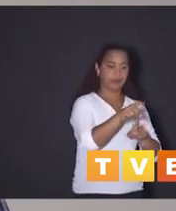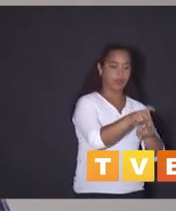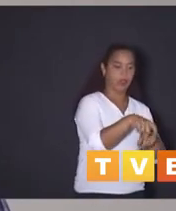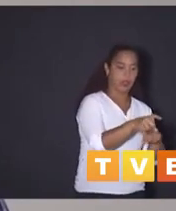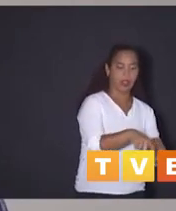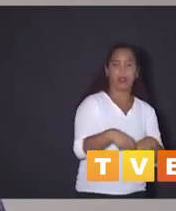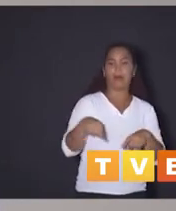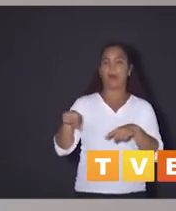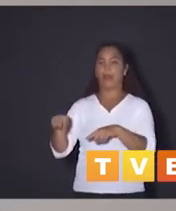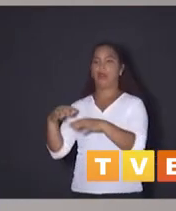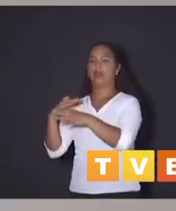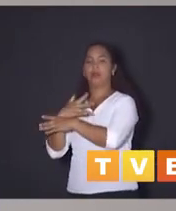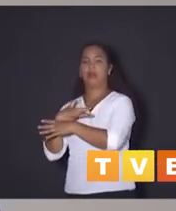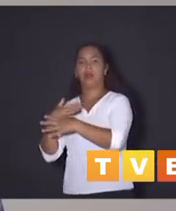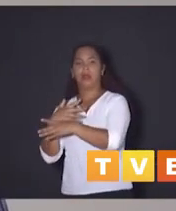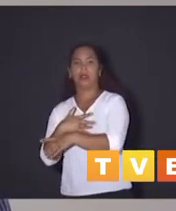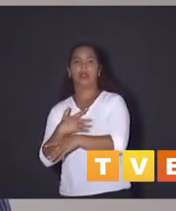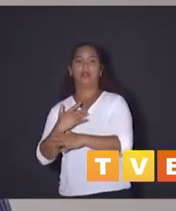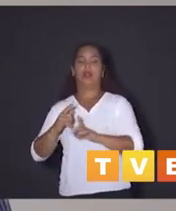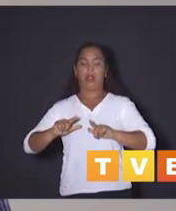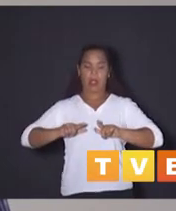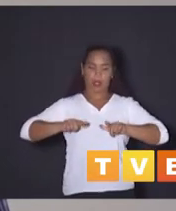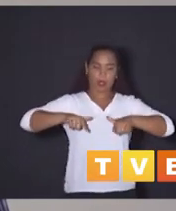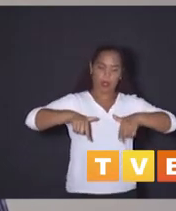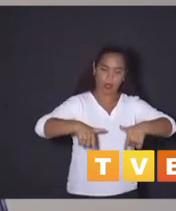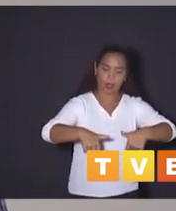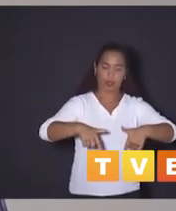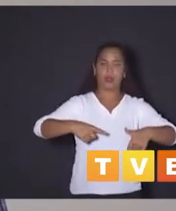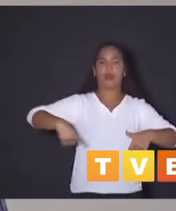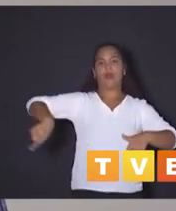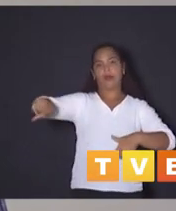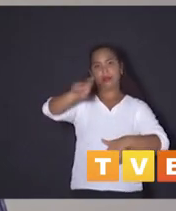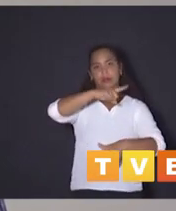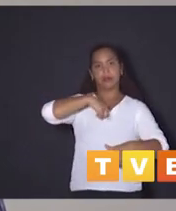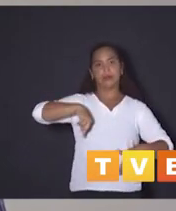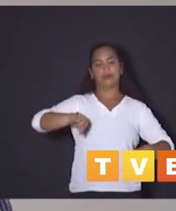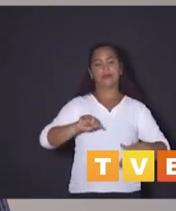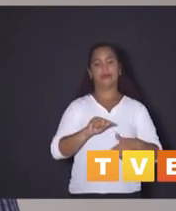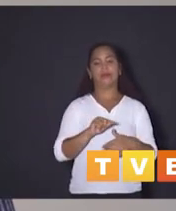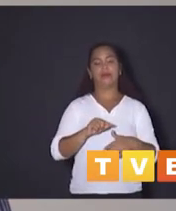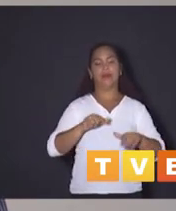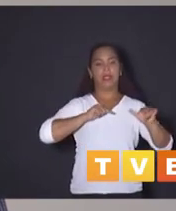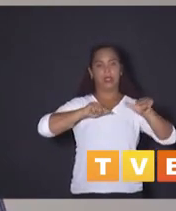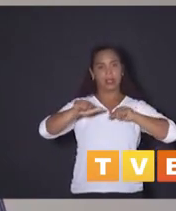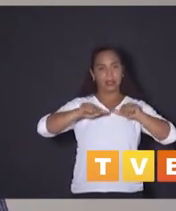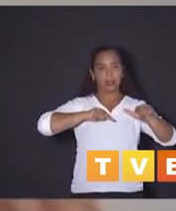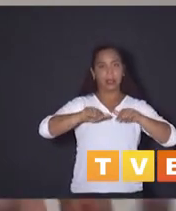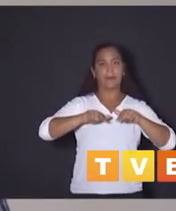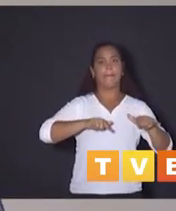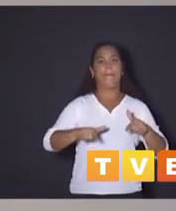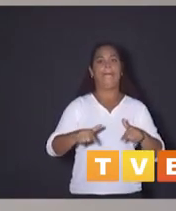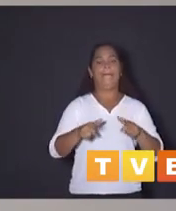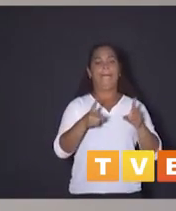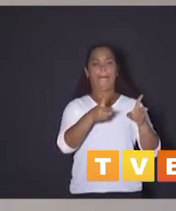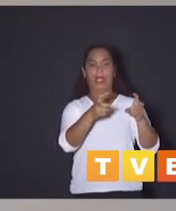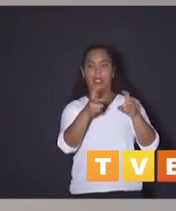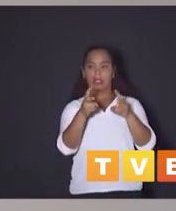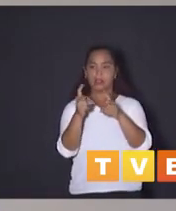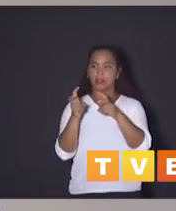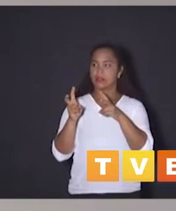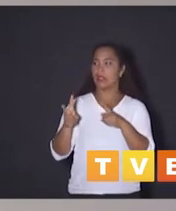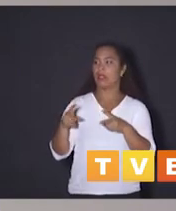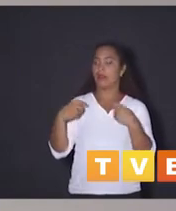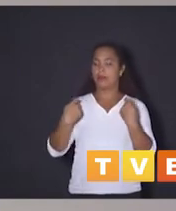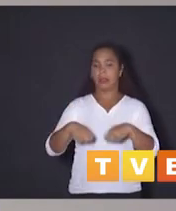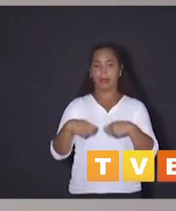então a luta nossa a luta de quem tá é é trabalhando de quem está reconhecendo essa necessidade a